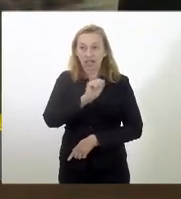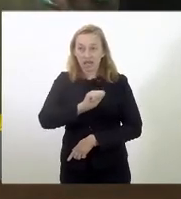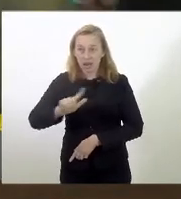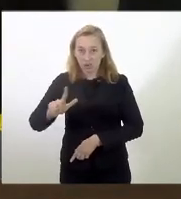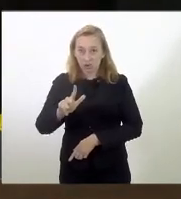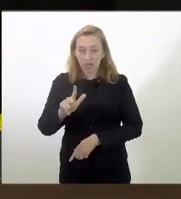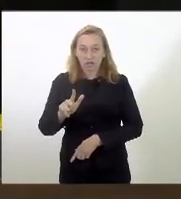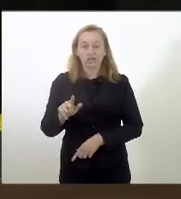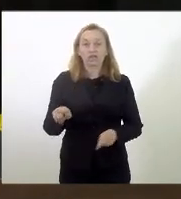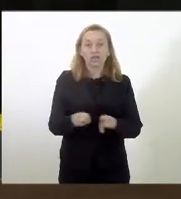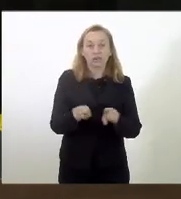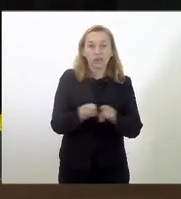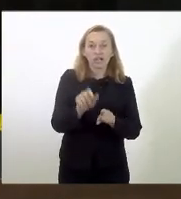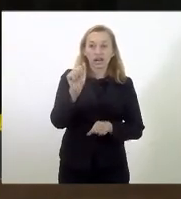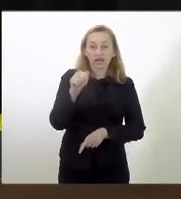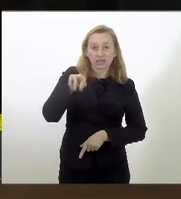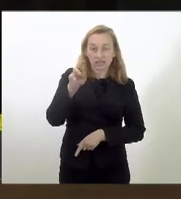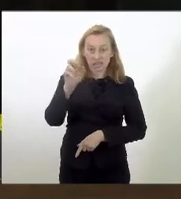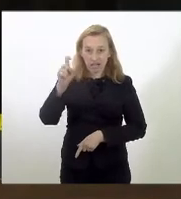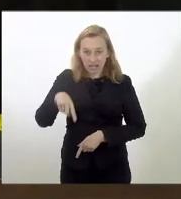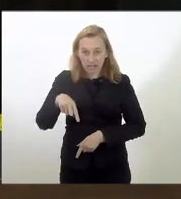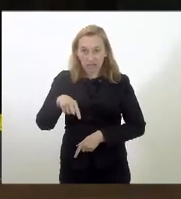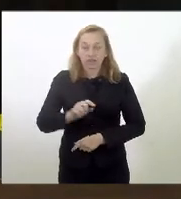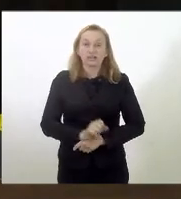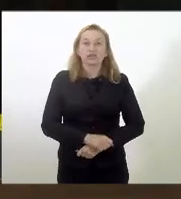Estão presentes conosco.